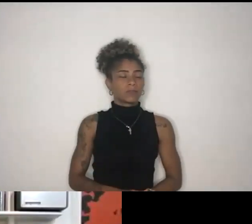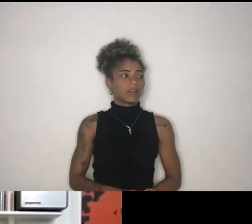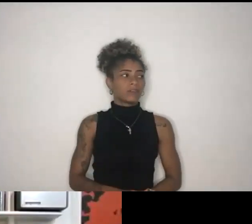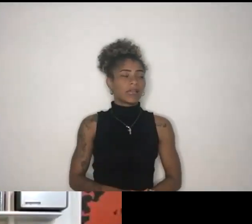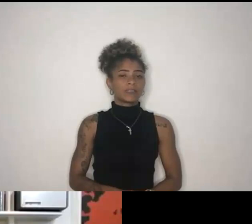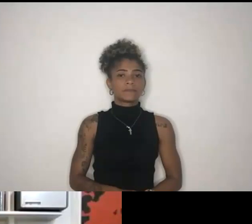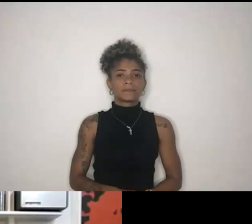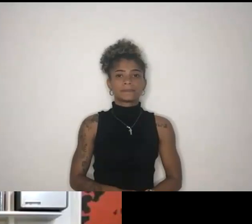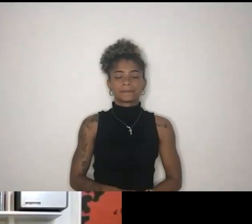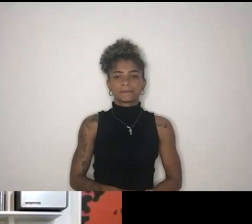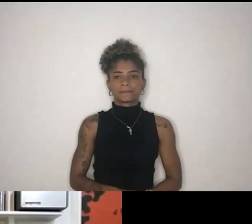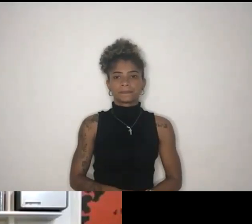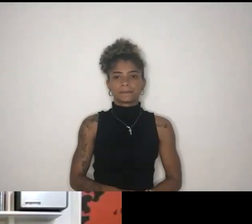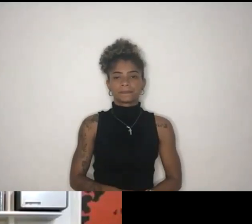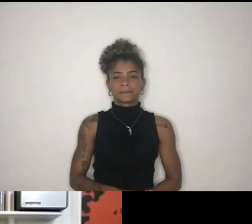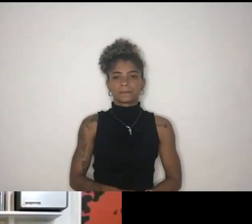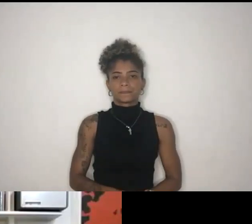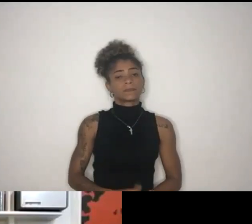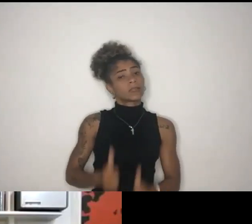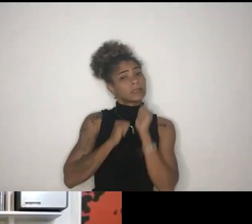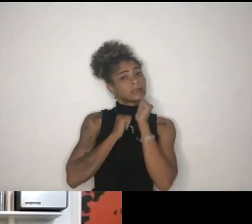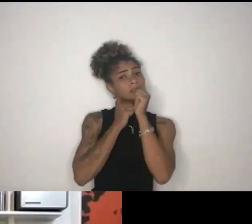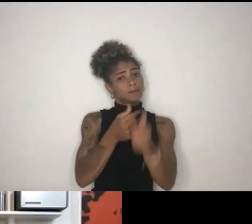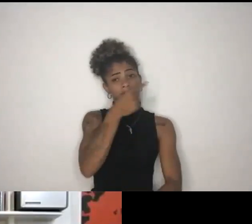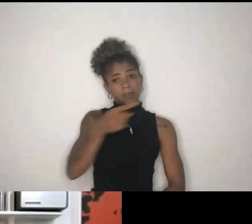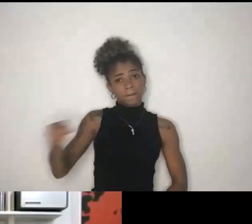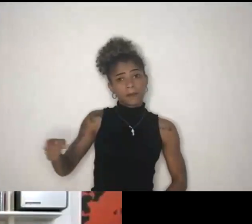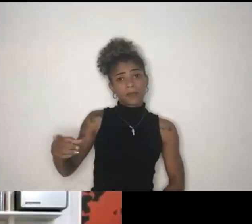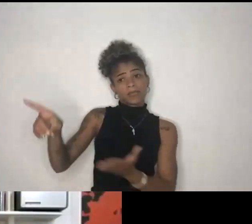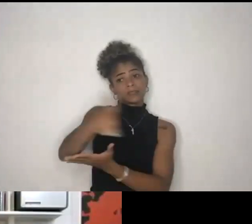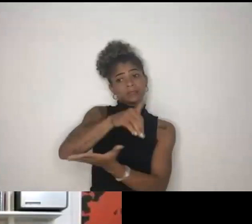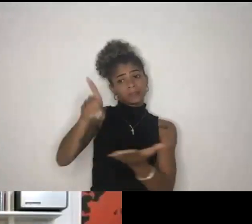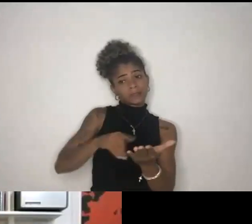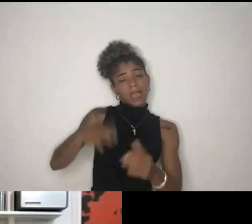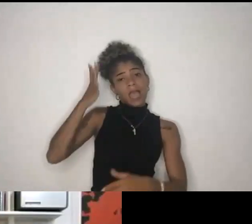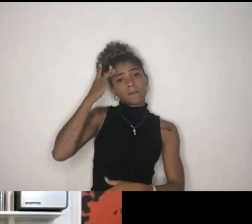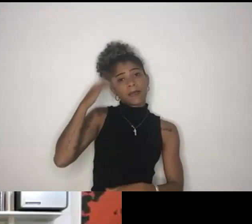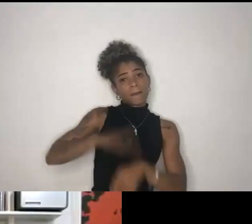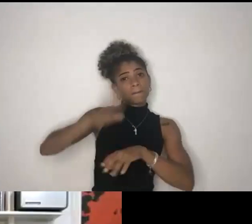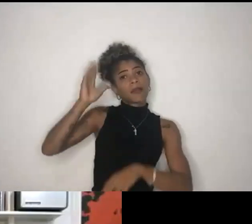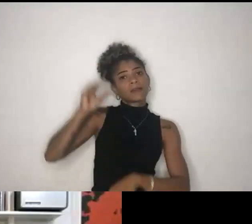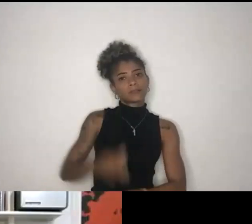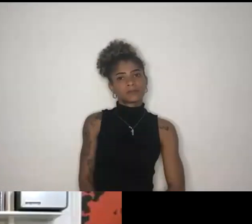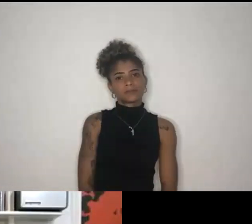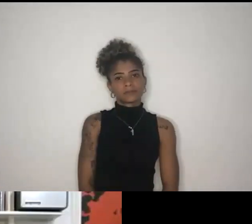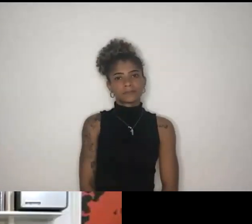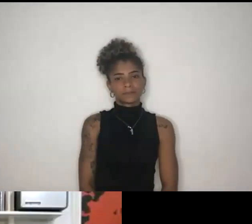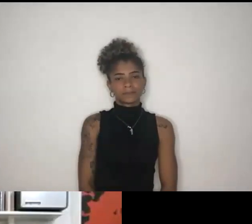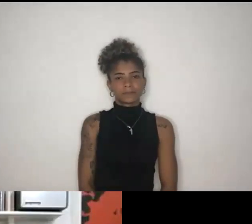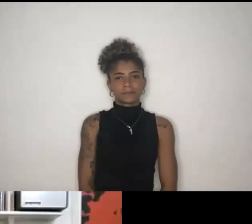gratos e seguimos nossa semana de design amanhã tem mais diga Batman se abriu seu microfone